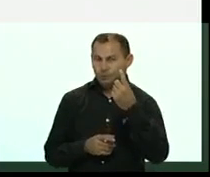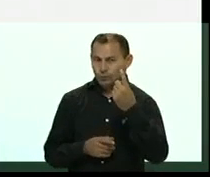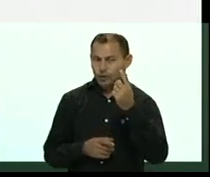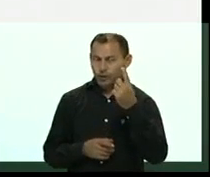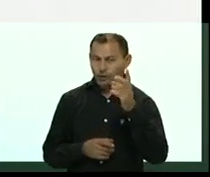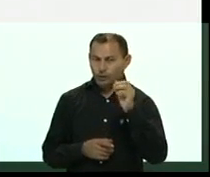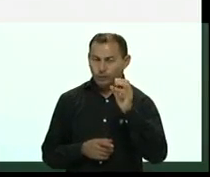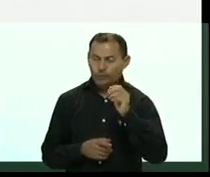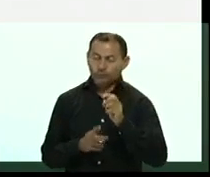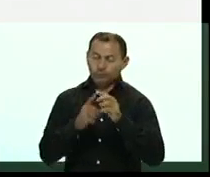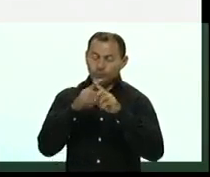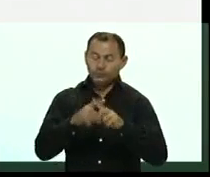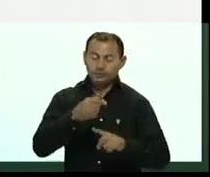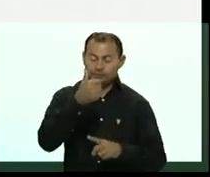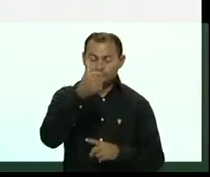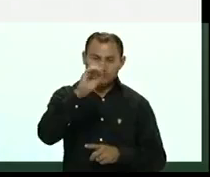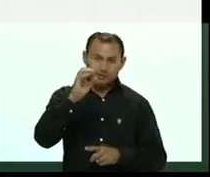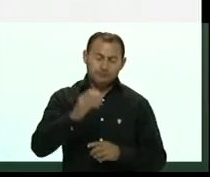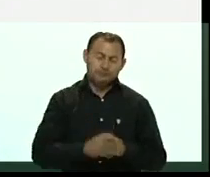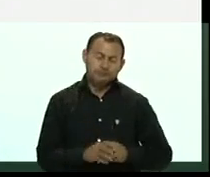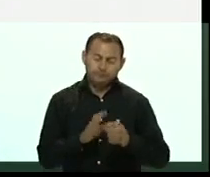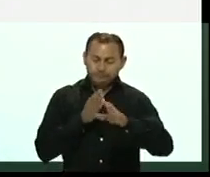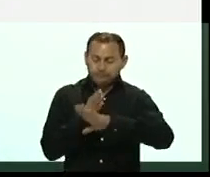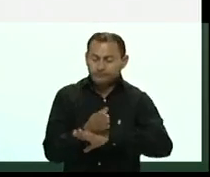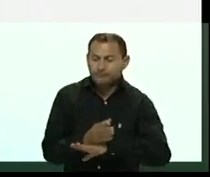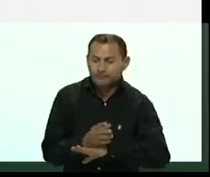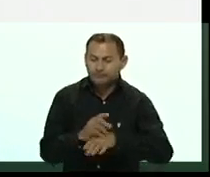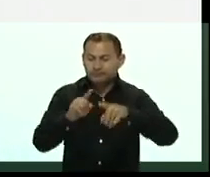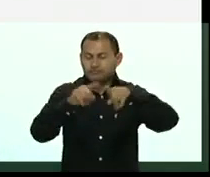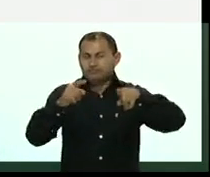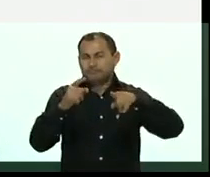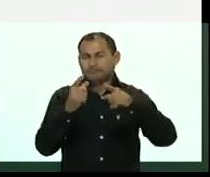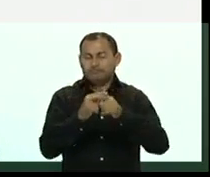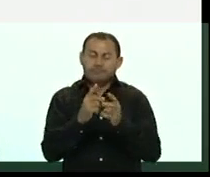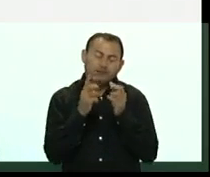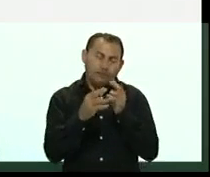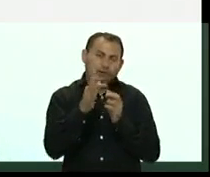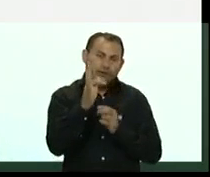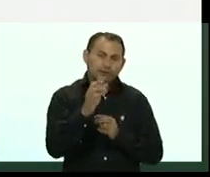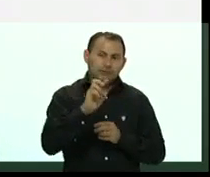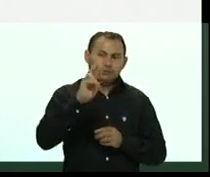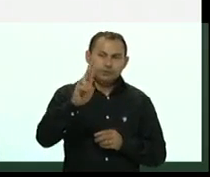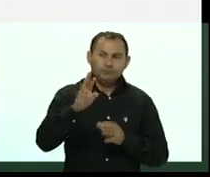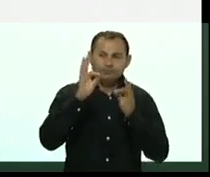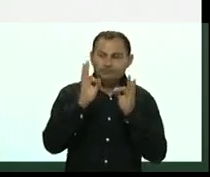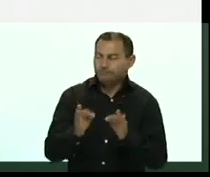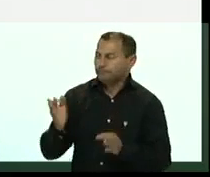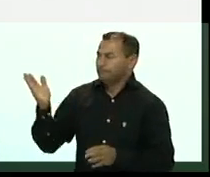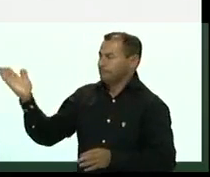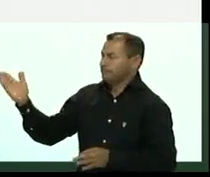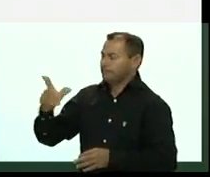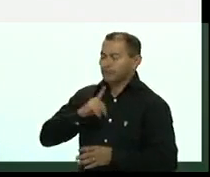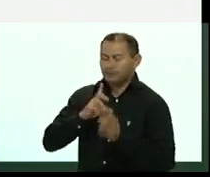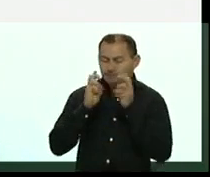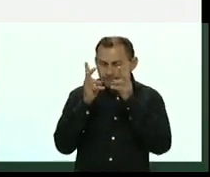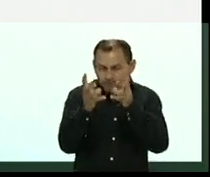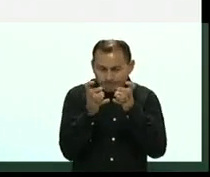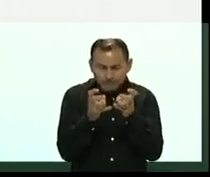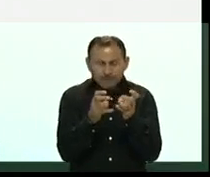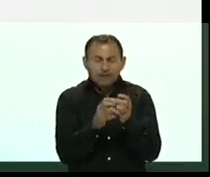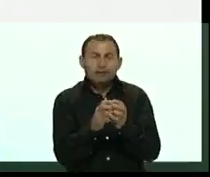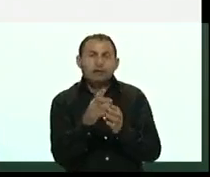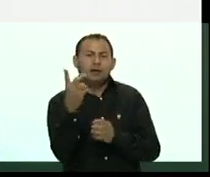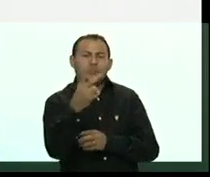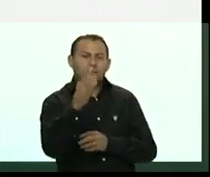bem? E esse u elevado a 100 é igual ao meu f de u. Tá? Então, nós já identificamos quem são as